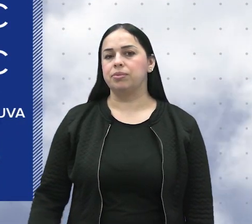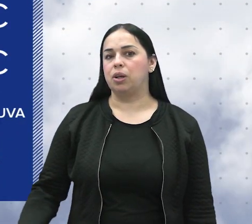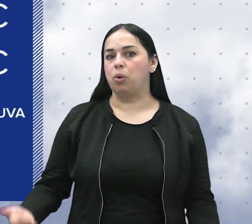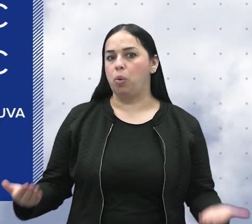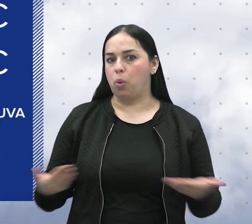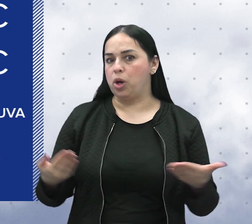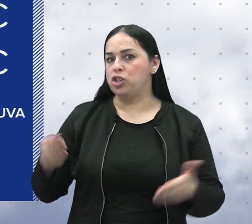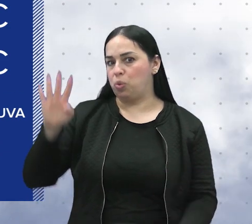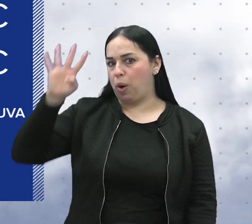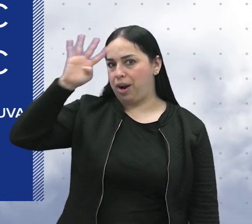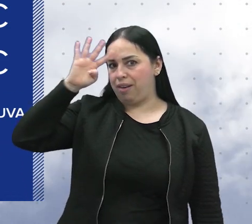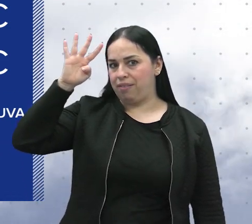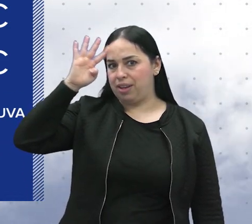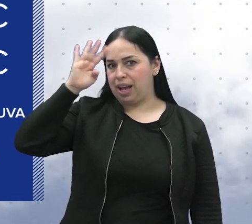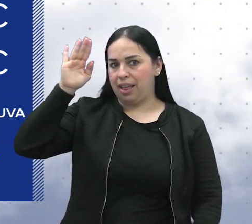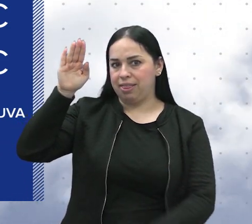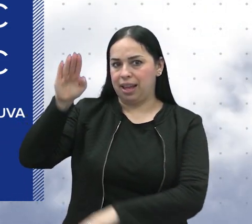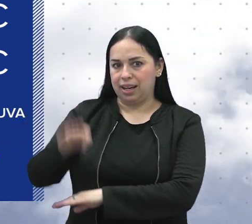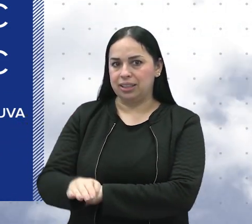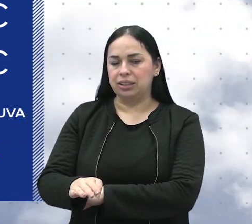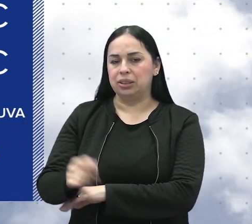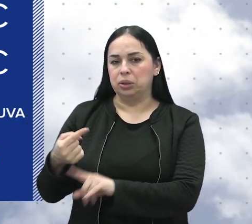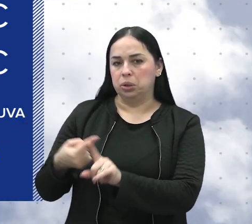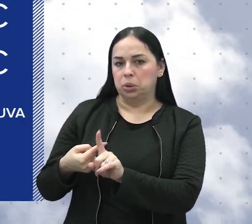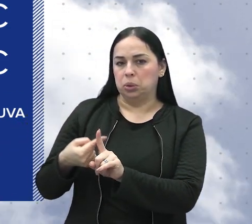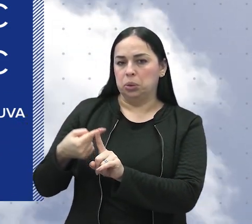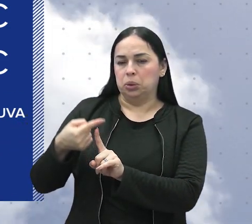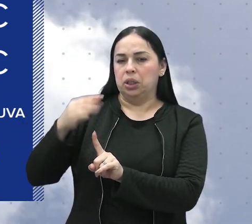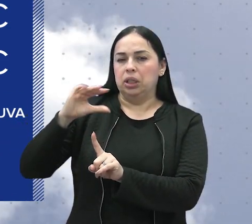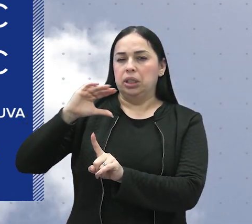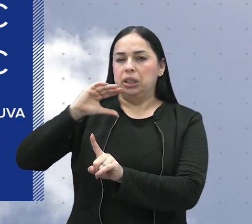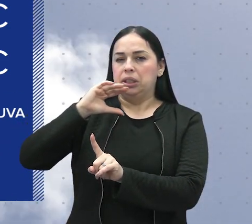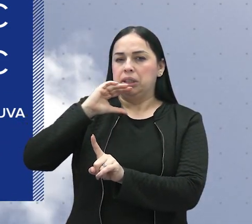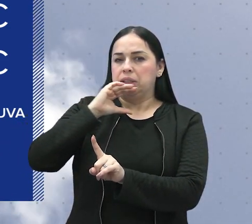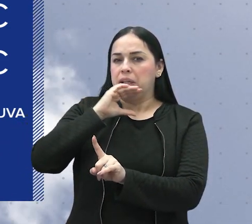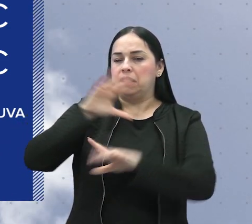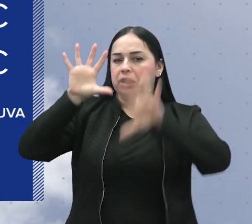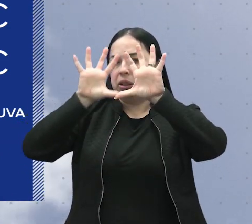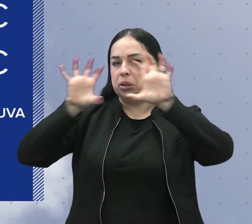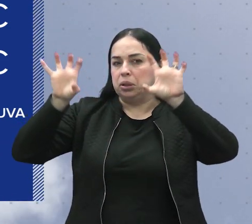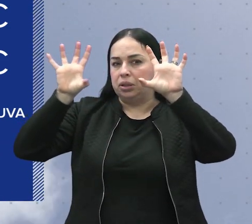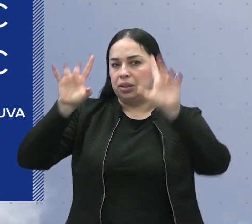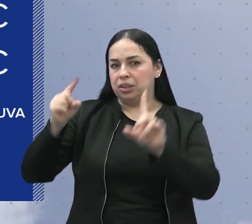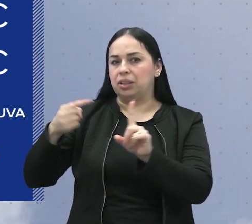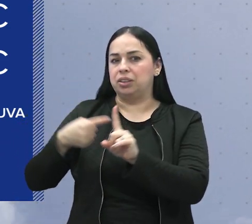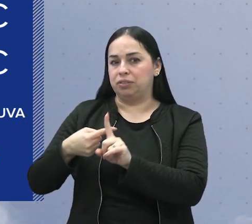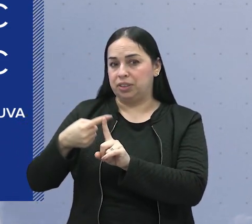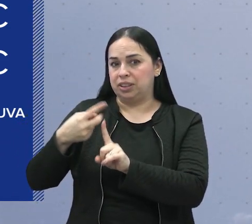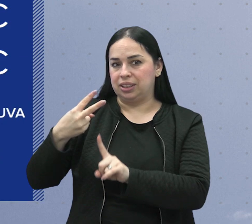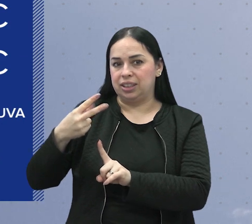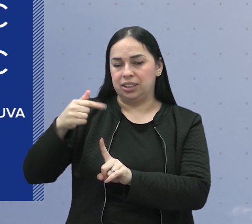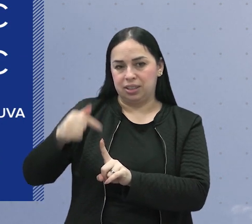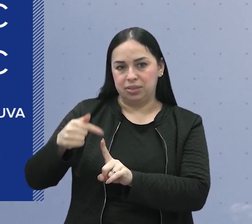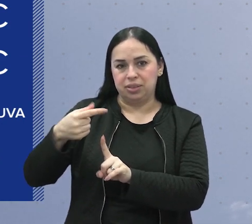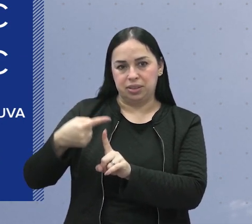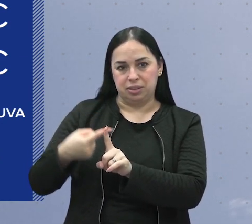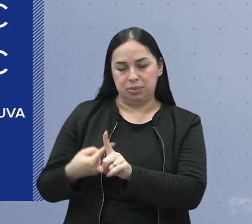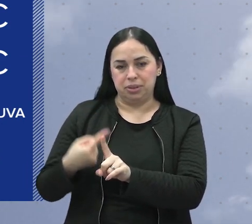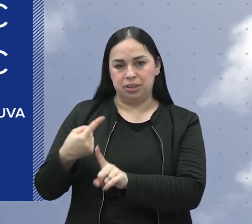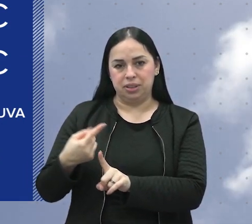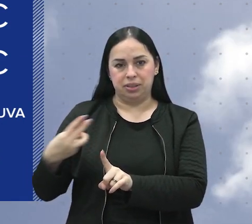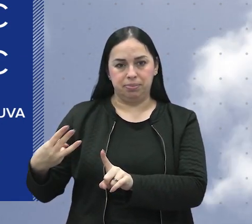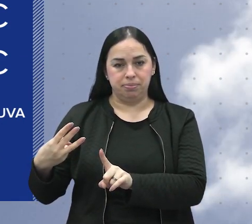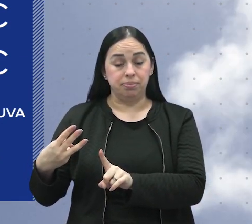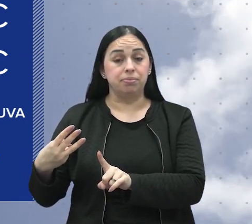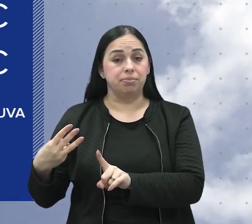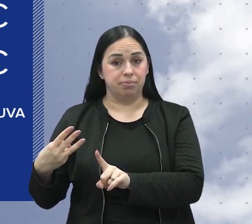Na tarde desta quarta-feira, o clima segue quente e com o céu nublado. A máxima esperada será de 27